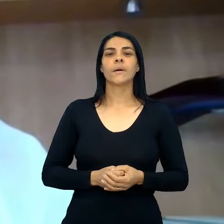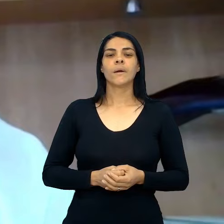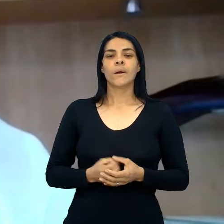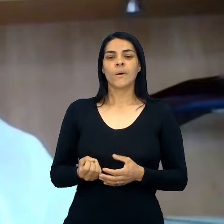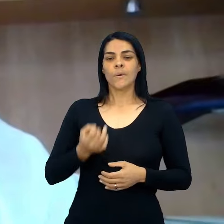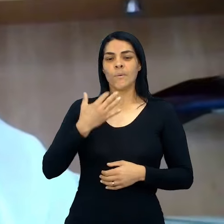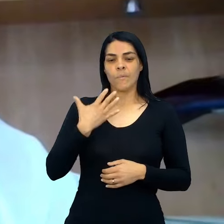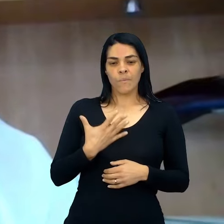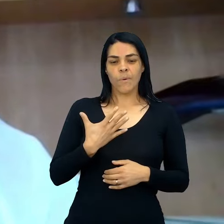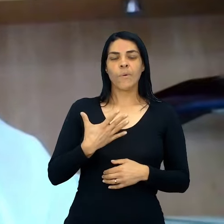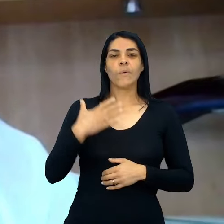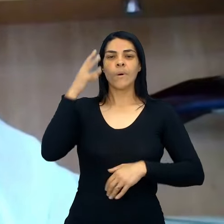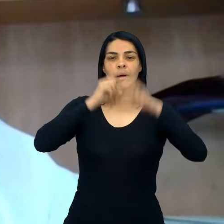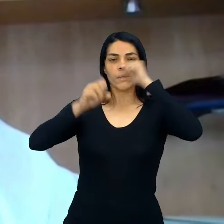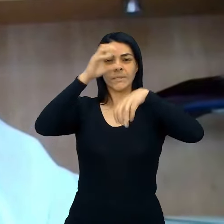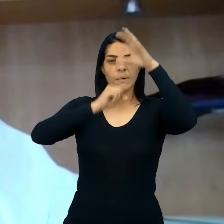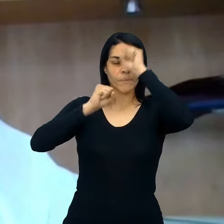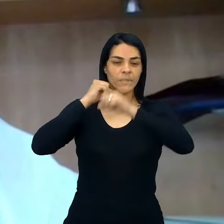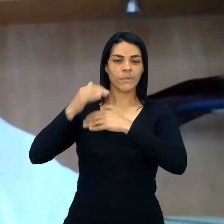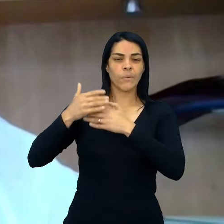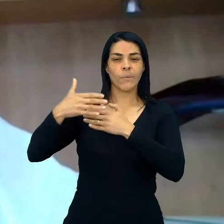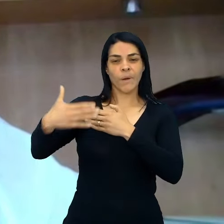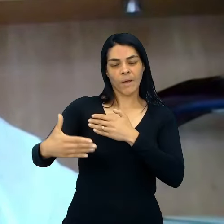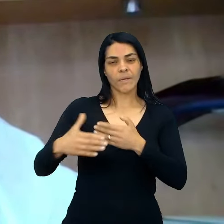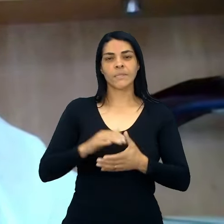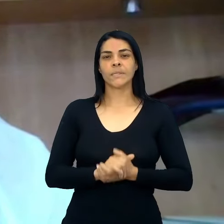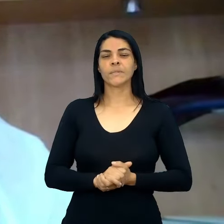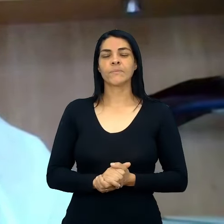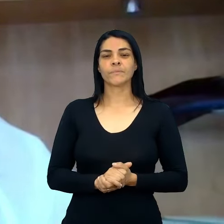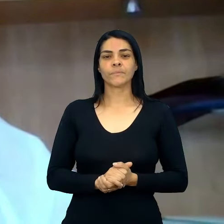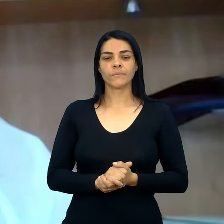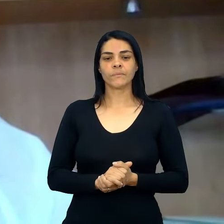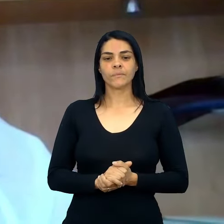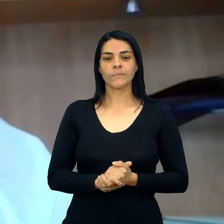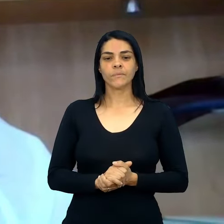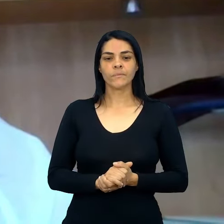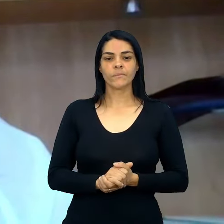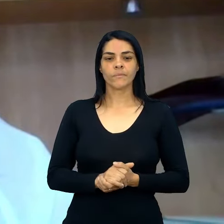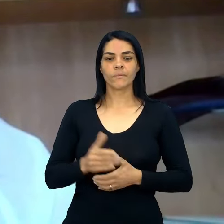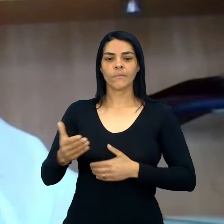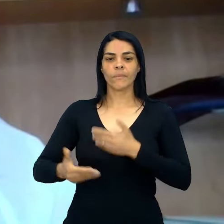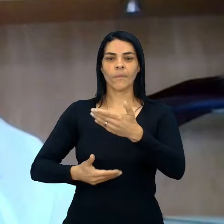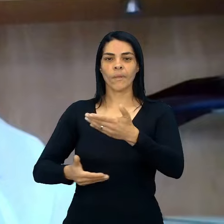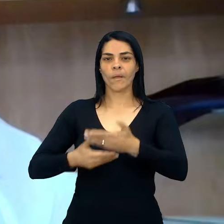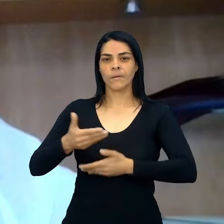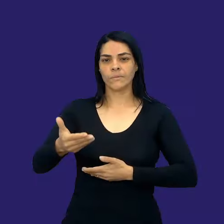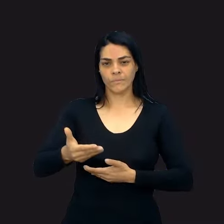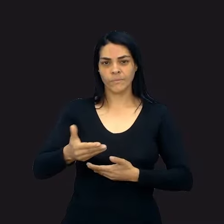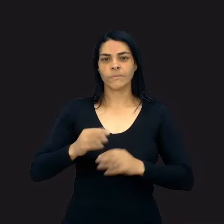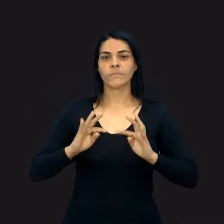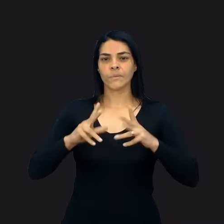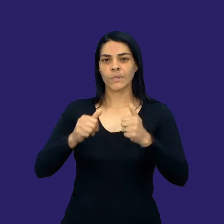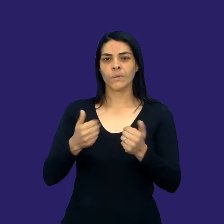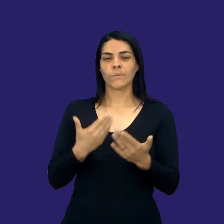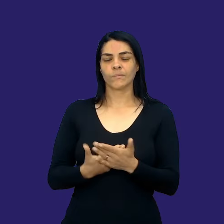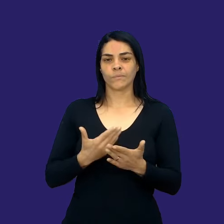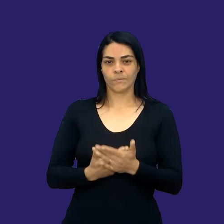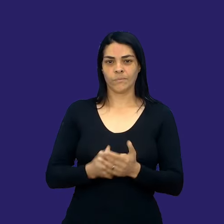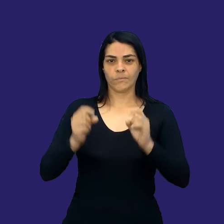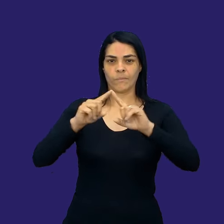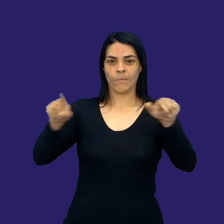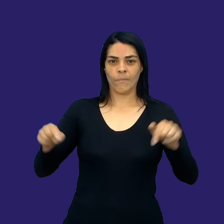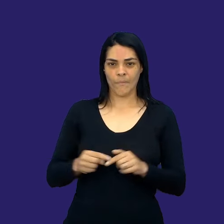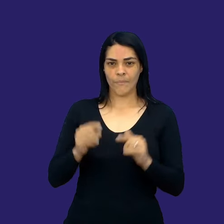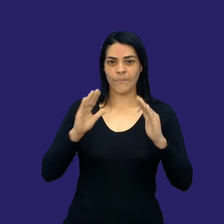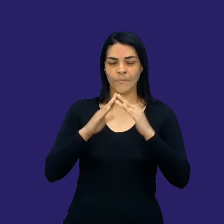aprendizagem e que isso possa ser, então, replicado para os nossos estudantes na sala de aula, ok?